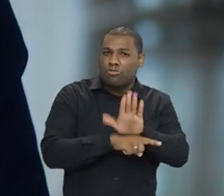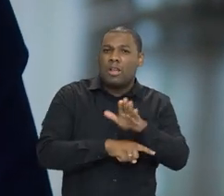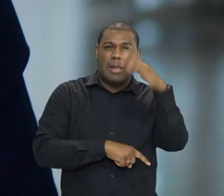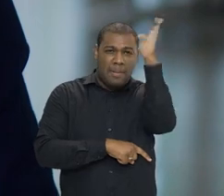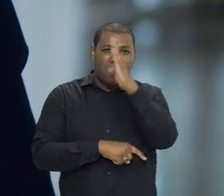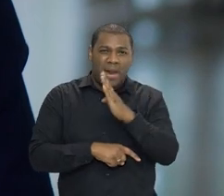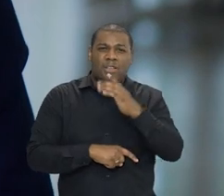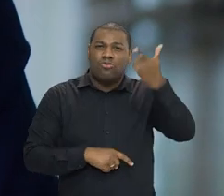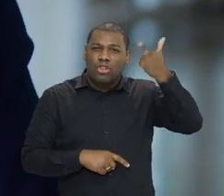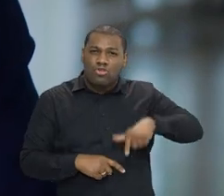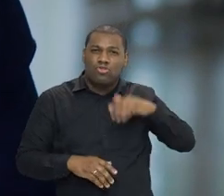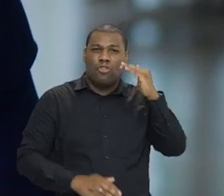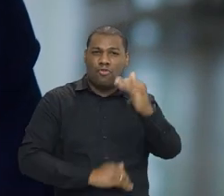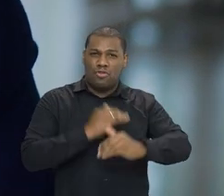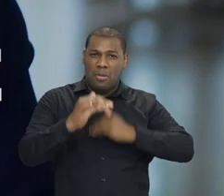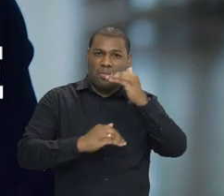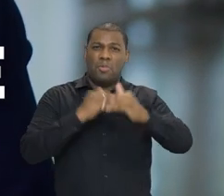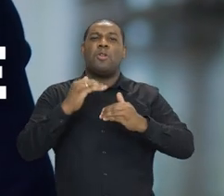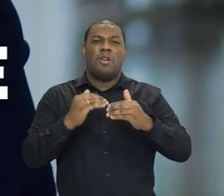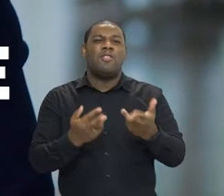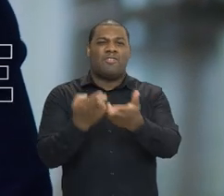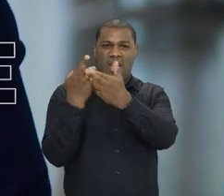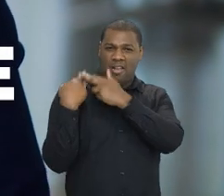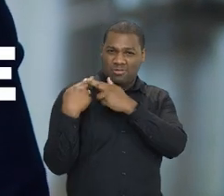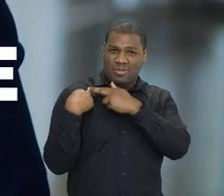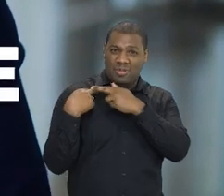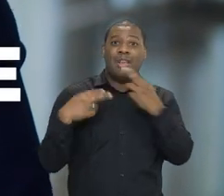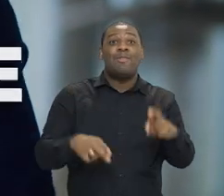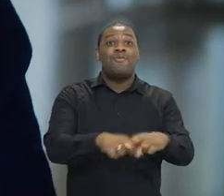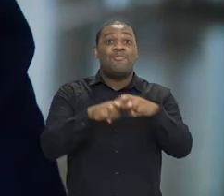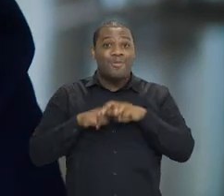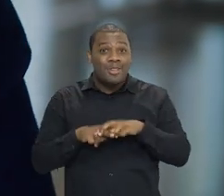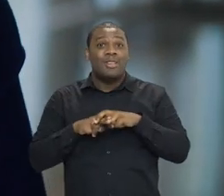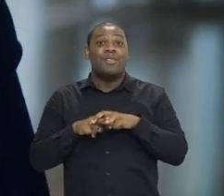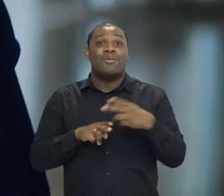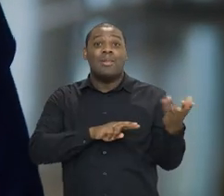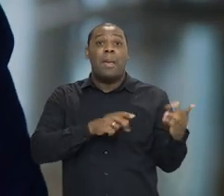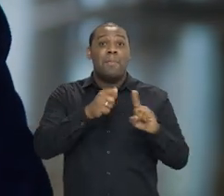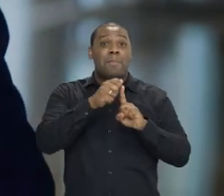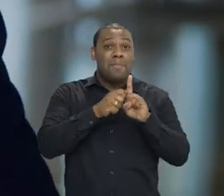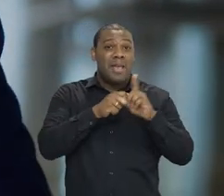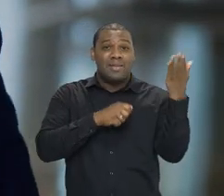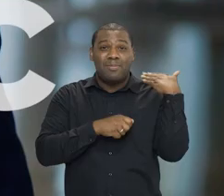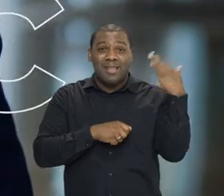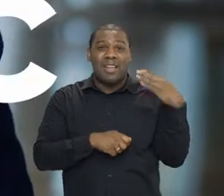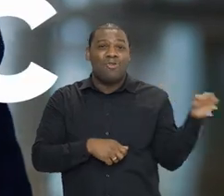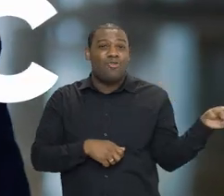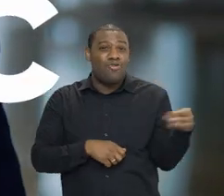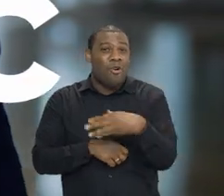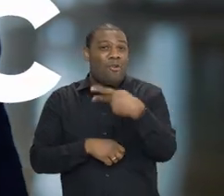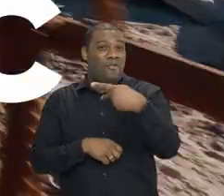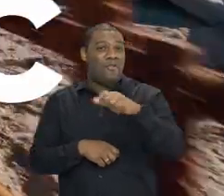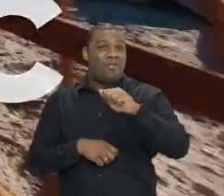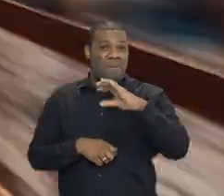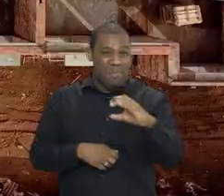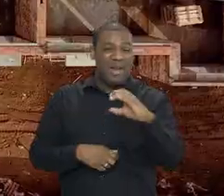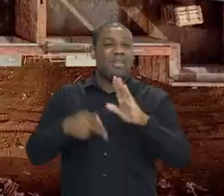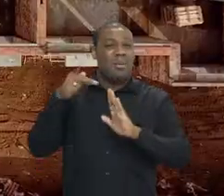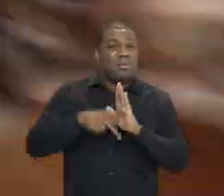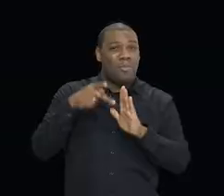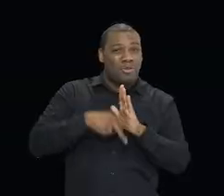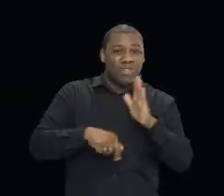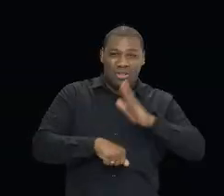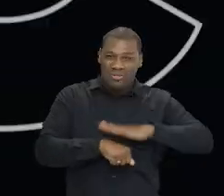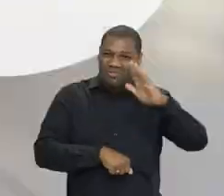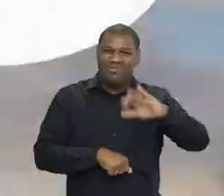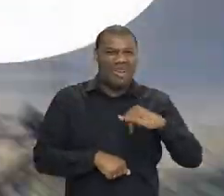dar ao Brasil a oportunidade de voltar a crescer com responsabilidade. Por isso, lançamos no mês passado o Novo PAC, o maior